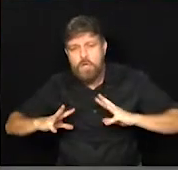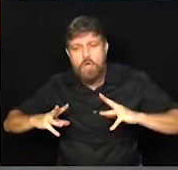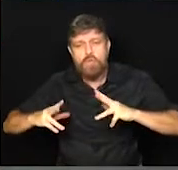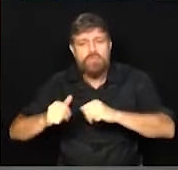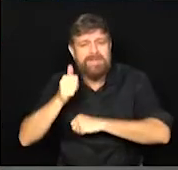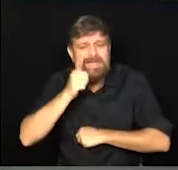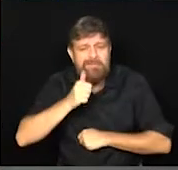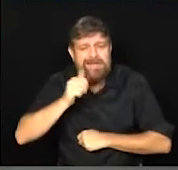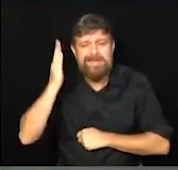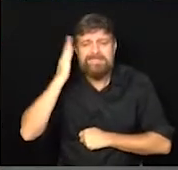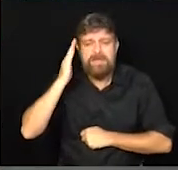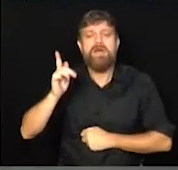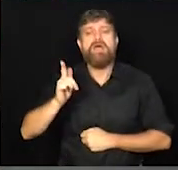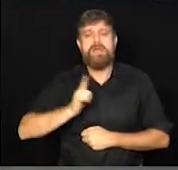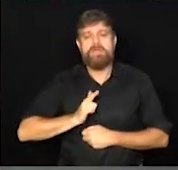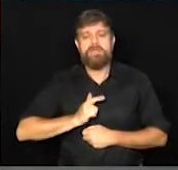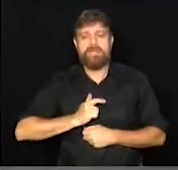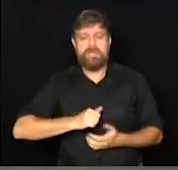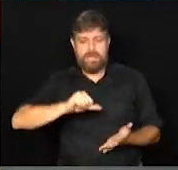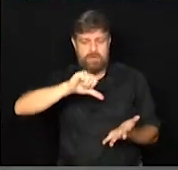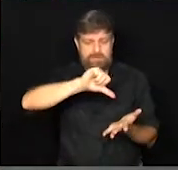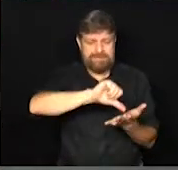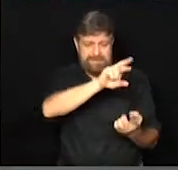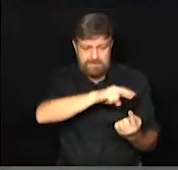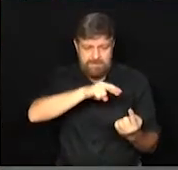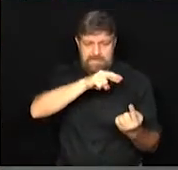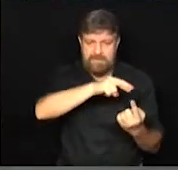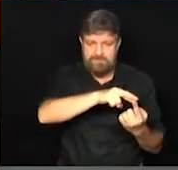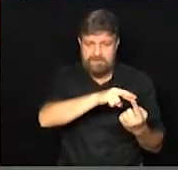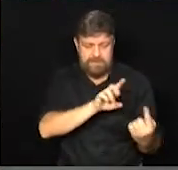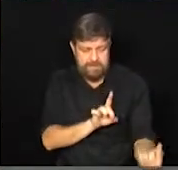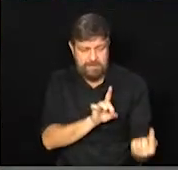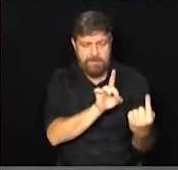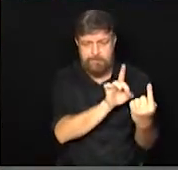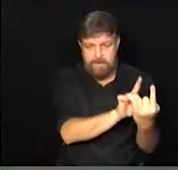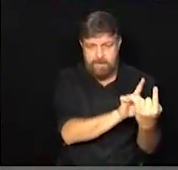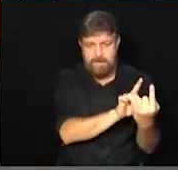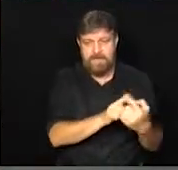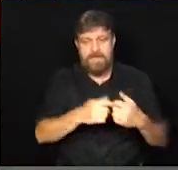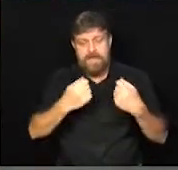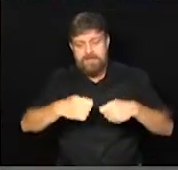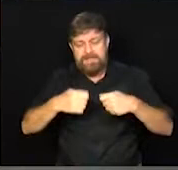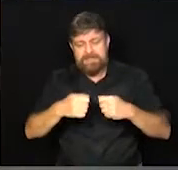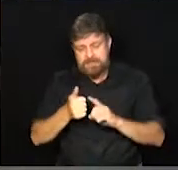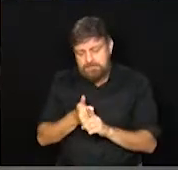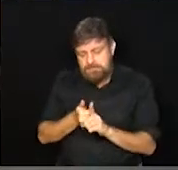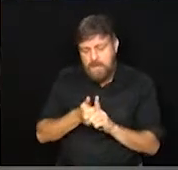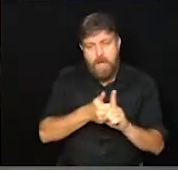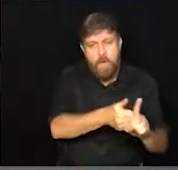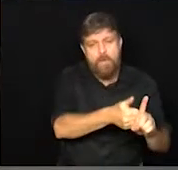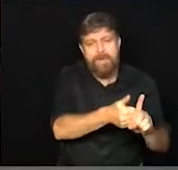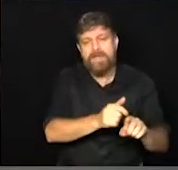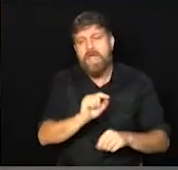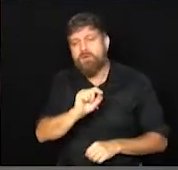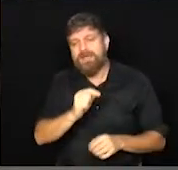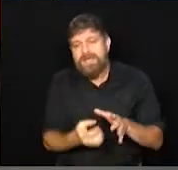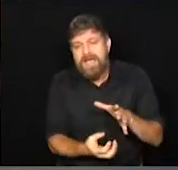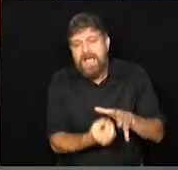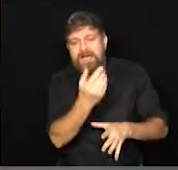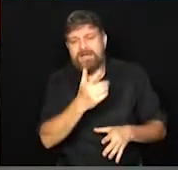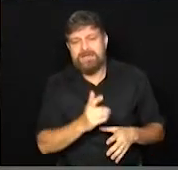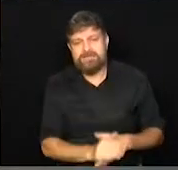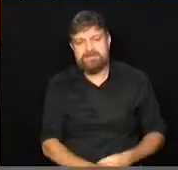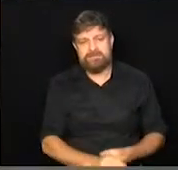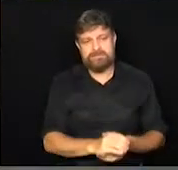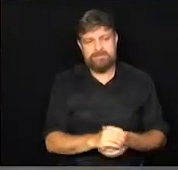conheça e saiba que existe um centro de referência. Precisamos acompanhar a implementação do